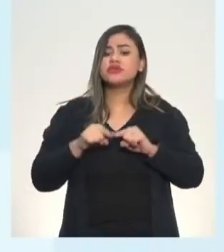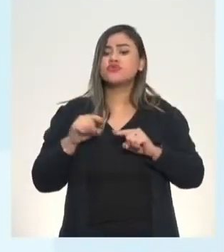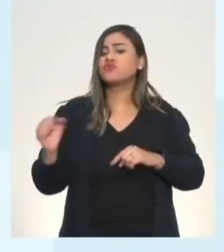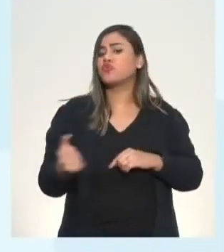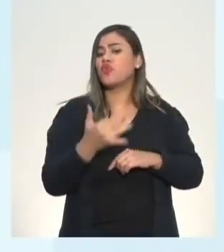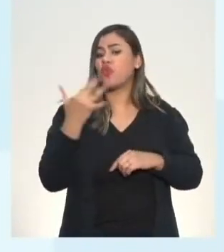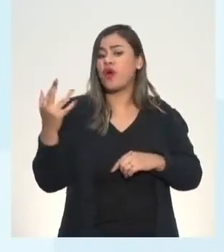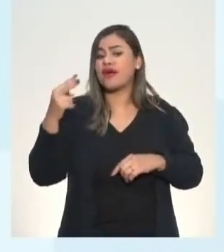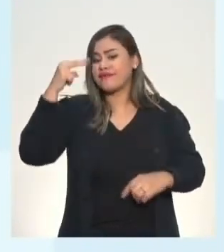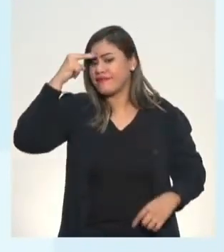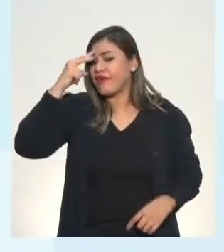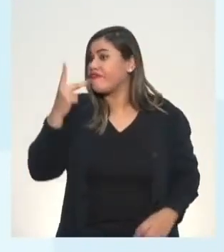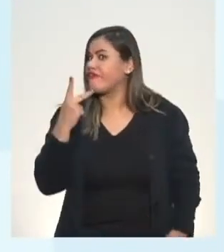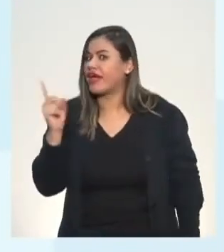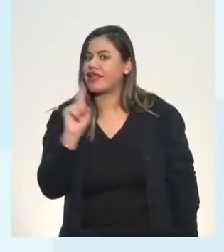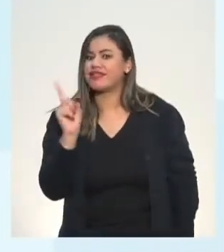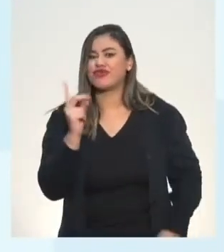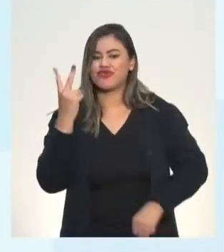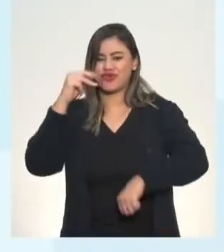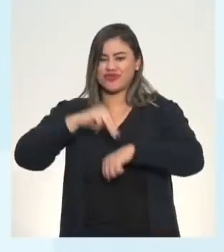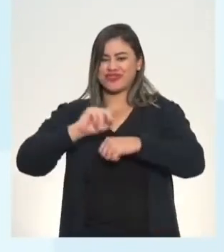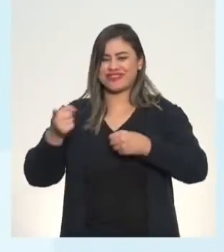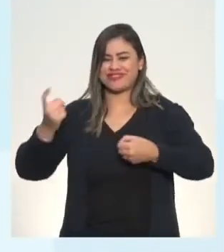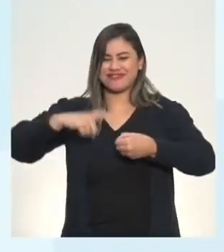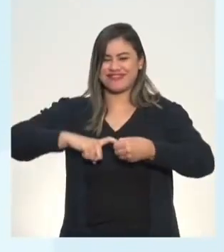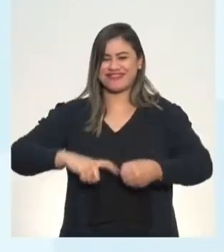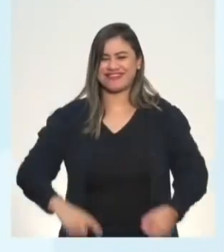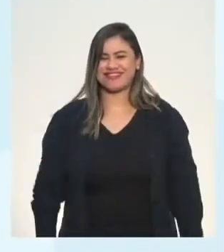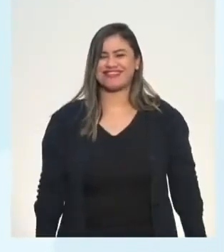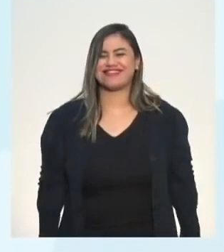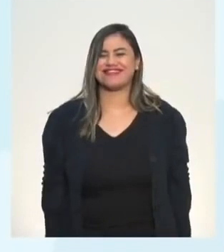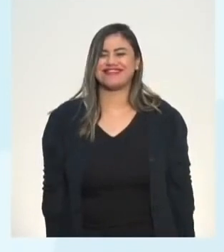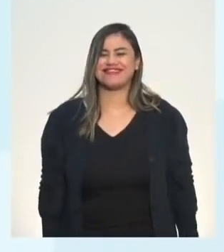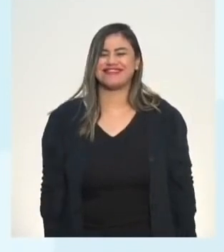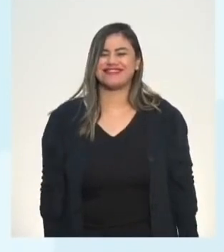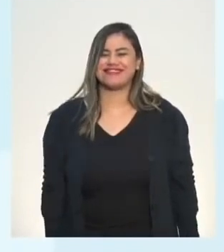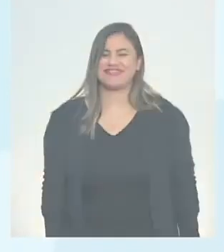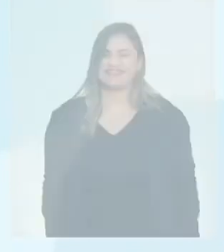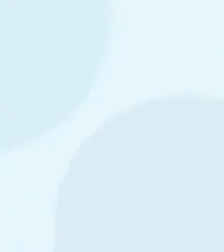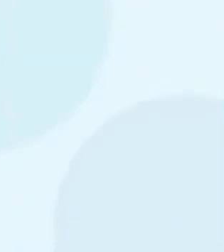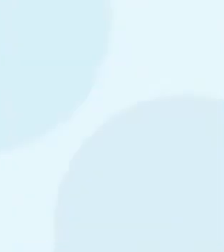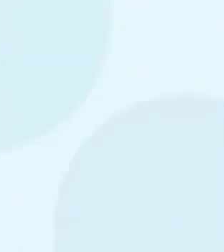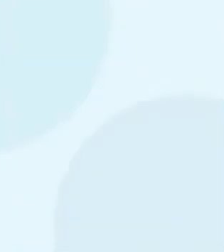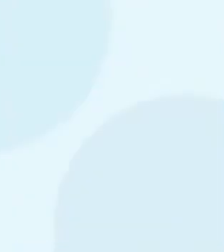é para falar. Combinado. 2 minutinhos e a gente já retorna. Até já.